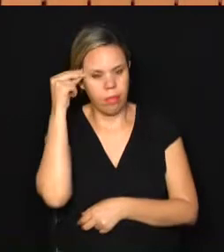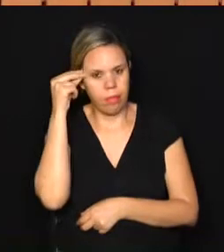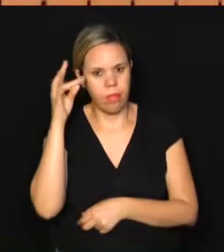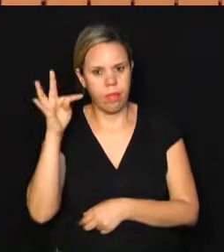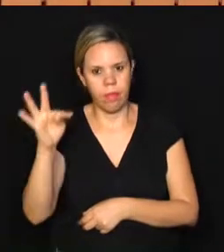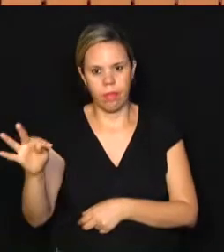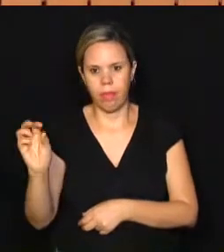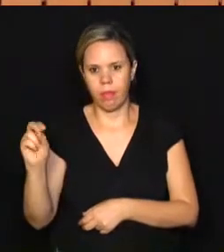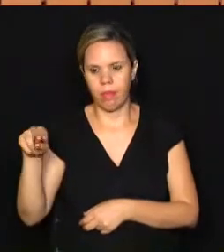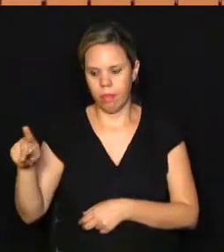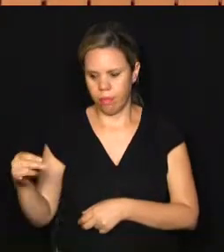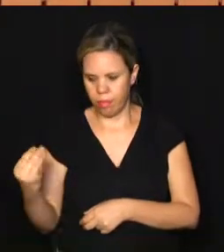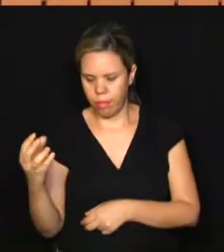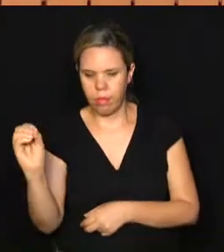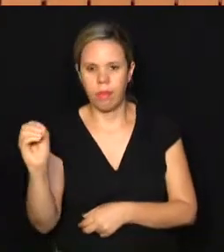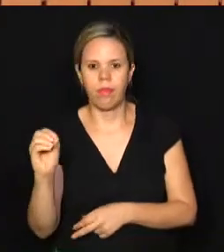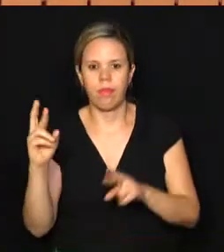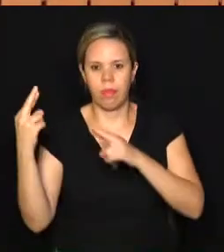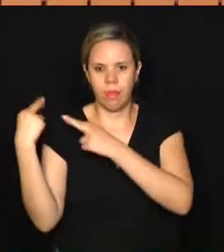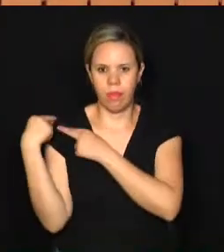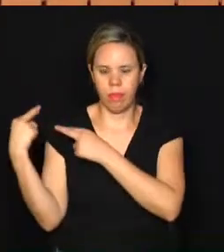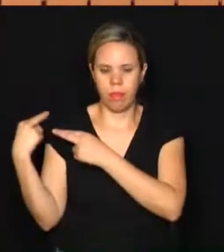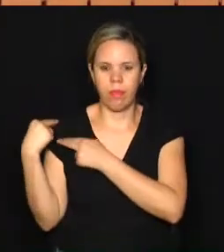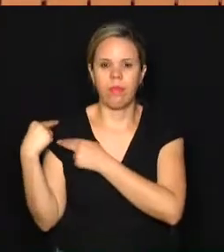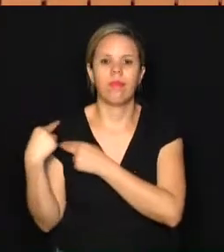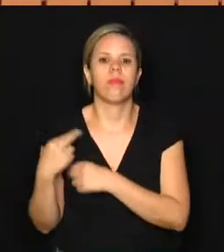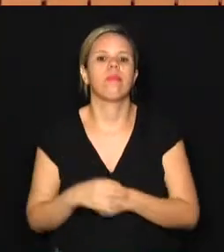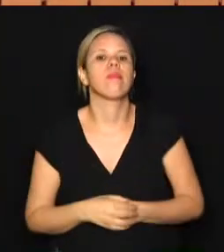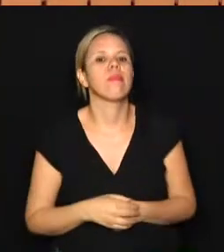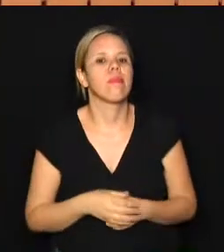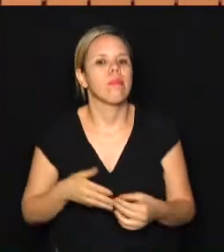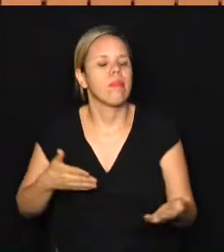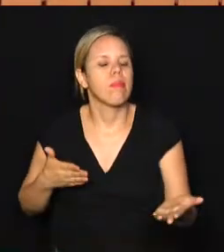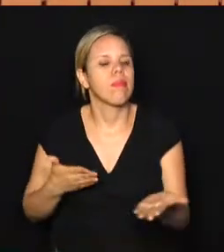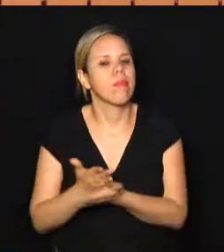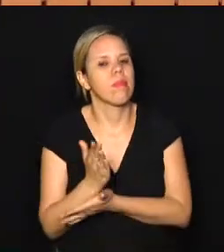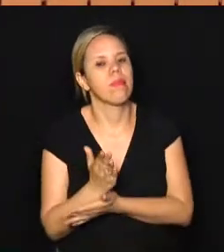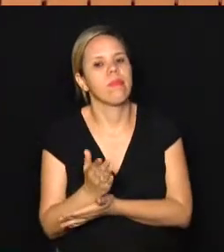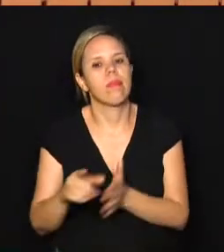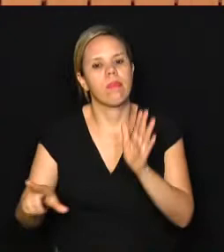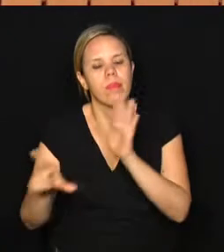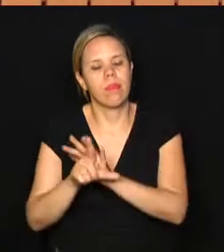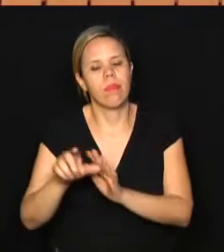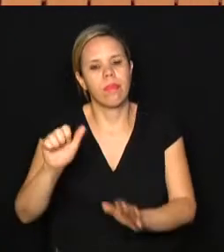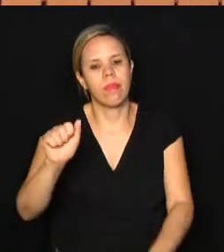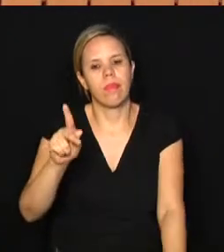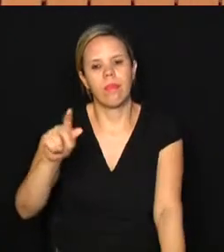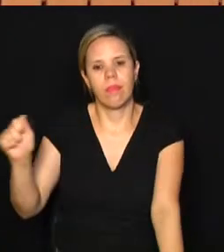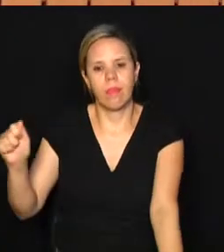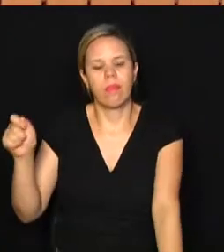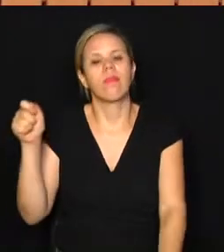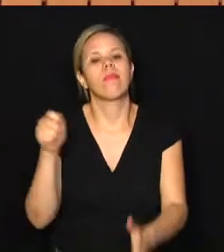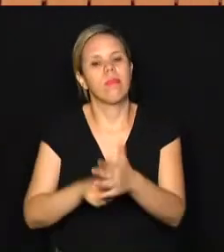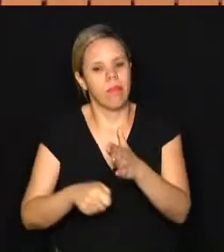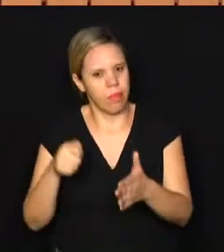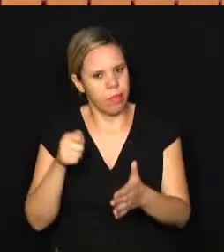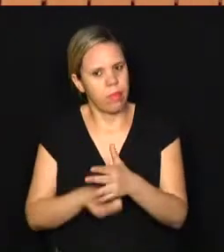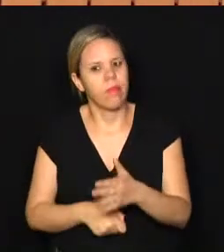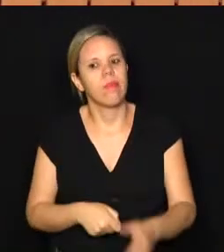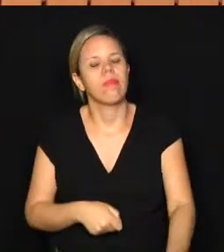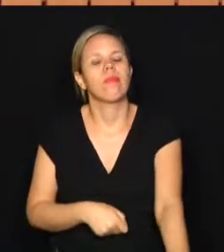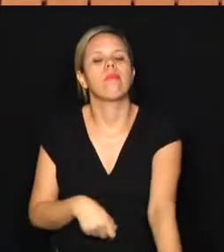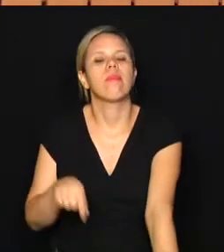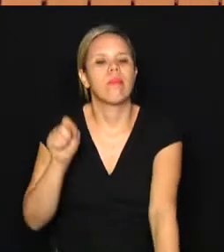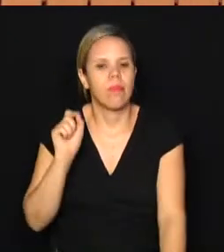que foi quem responsável aí pela aprovação da lei da APA, e nós vamos batalhar bastante para que